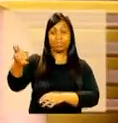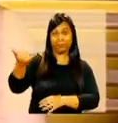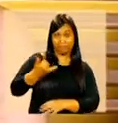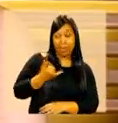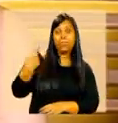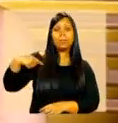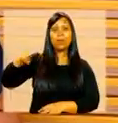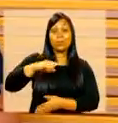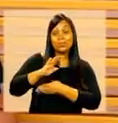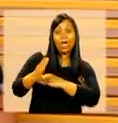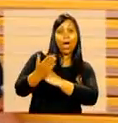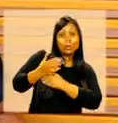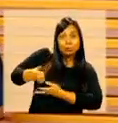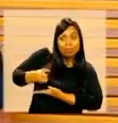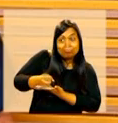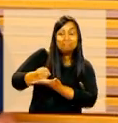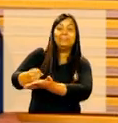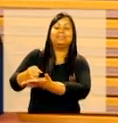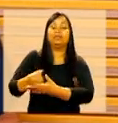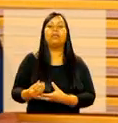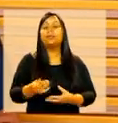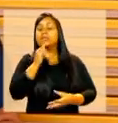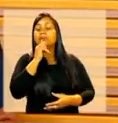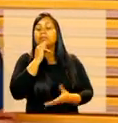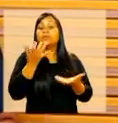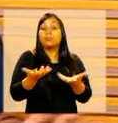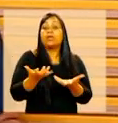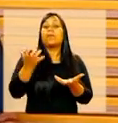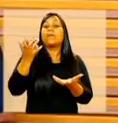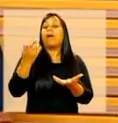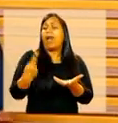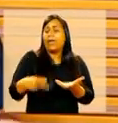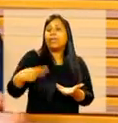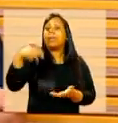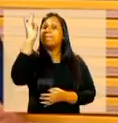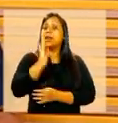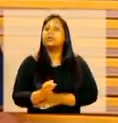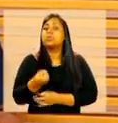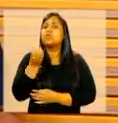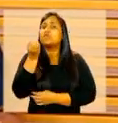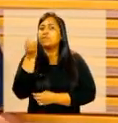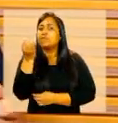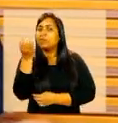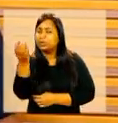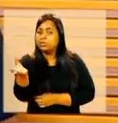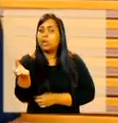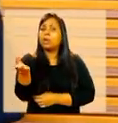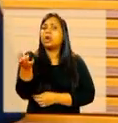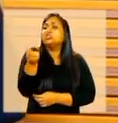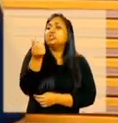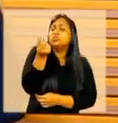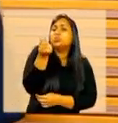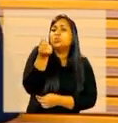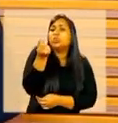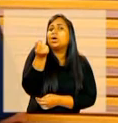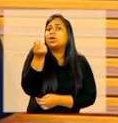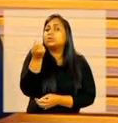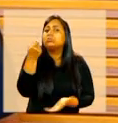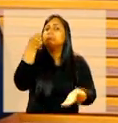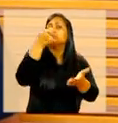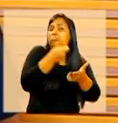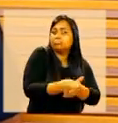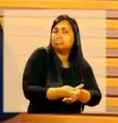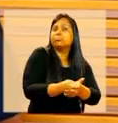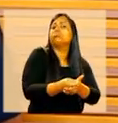Carla, eu quero viajar um destino nacional. A partir de quanto eu tenho que estar disposto a desembolsar e investir